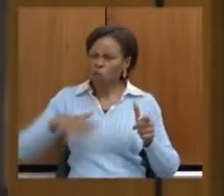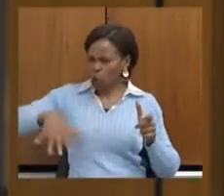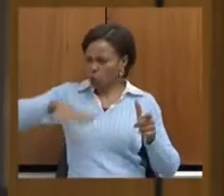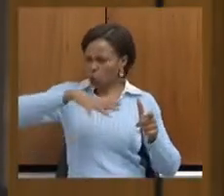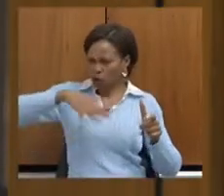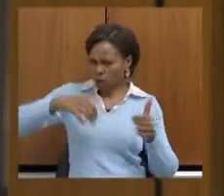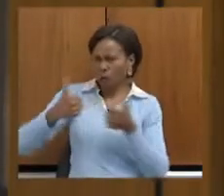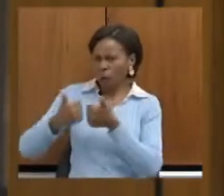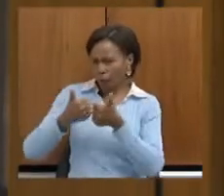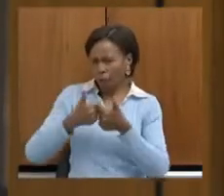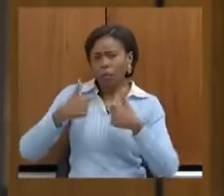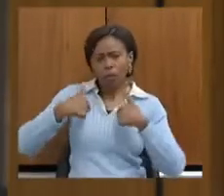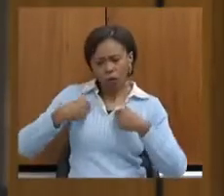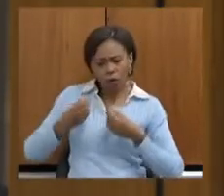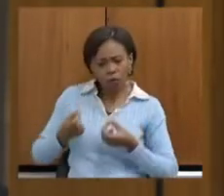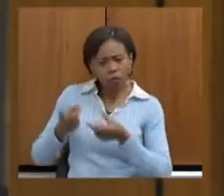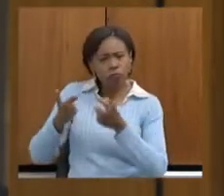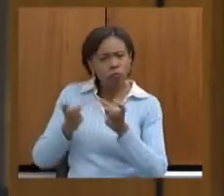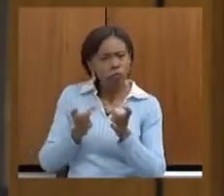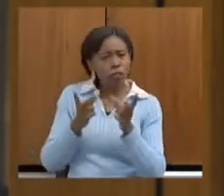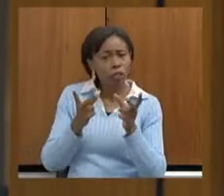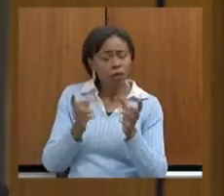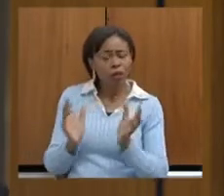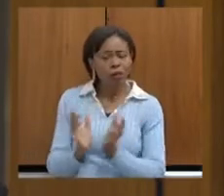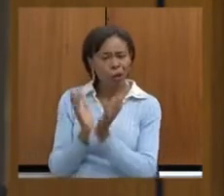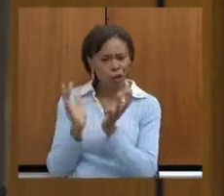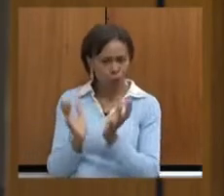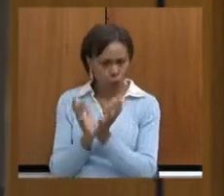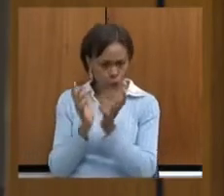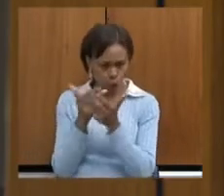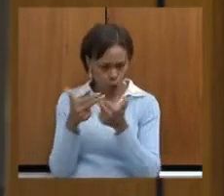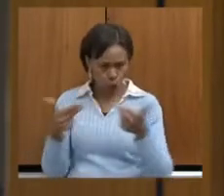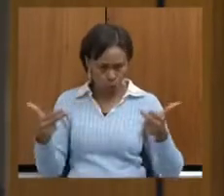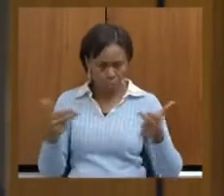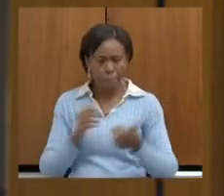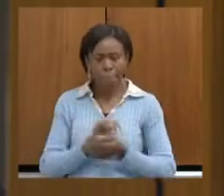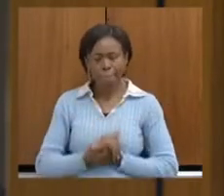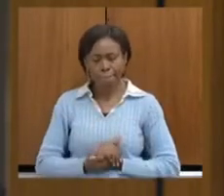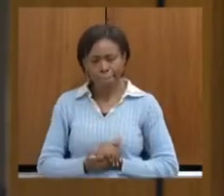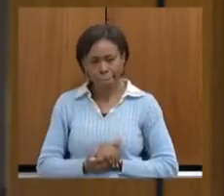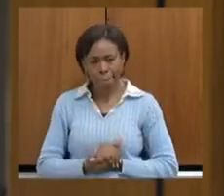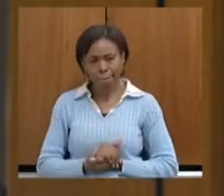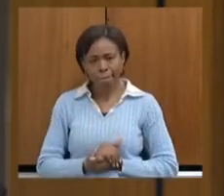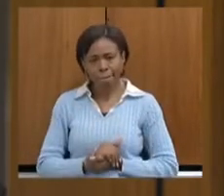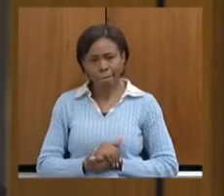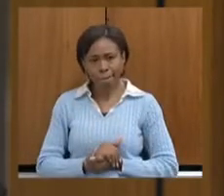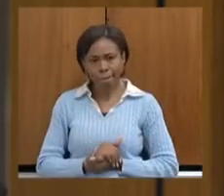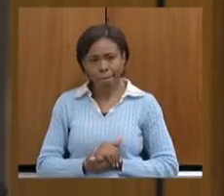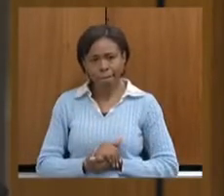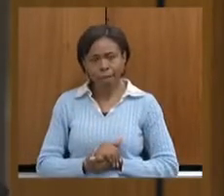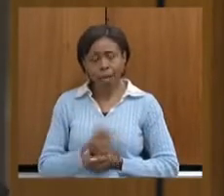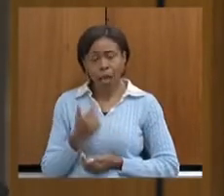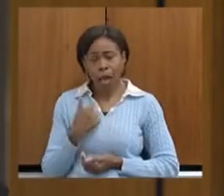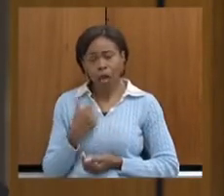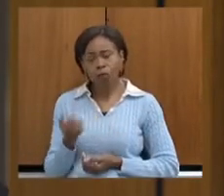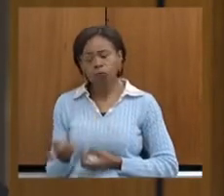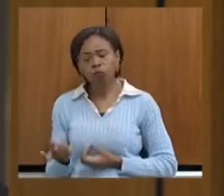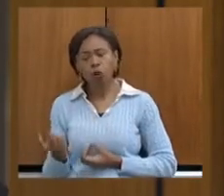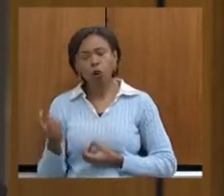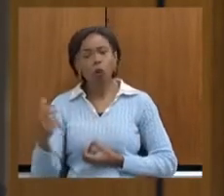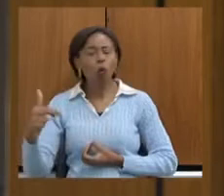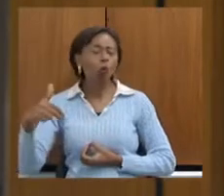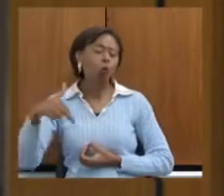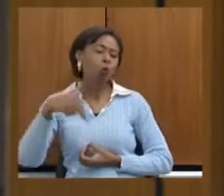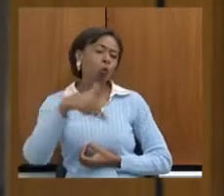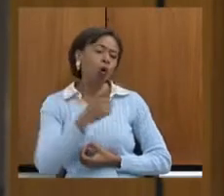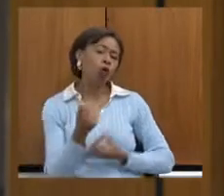ali entregava verdura e Então meus irmão e quando eu cheguei em casa quatro horas da